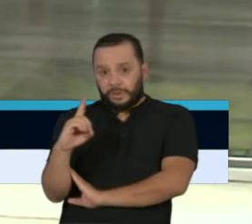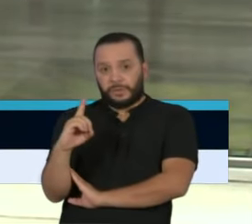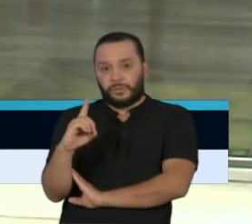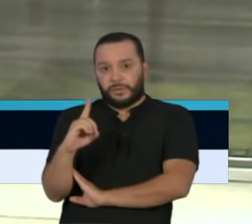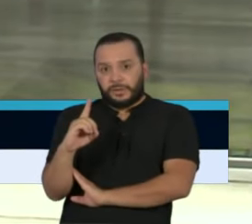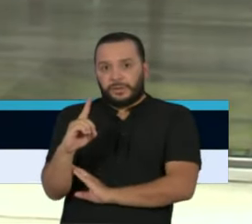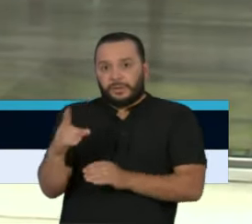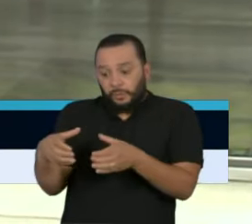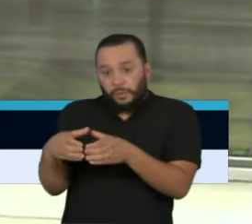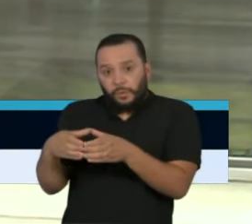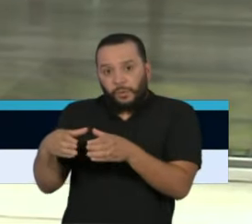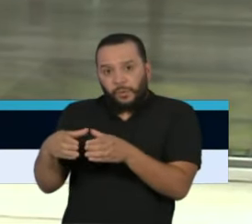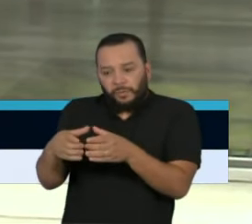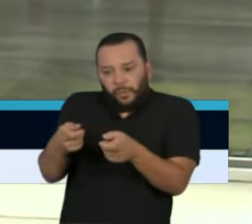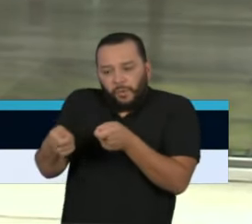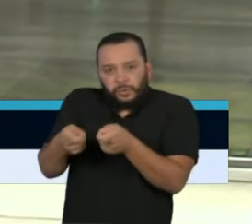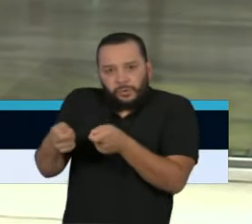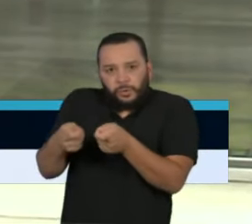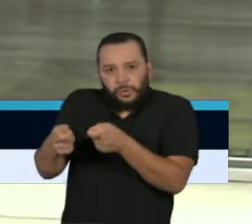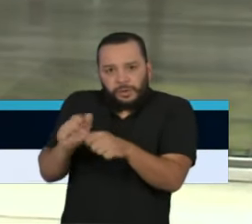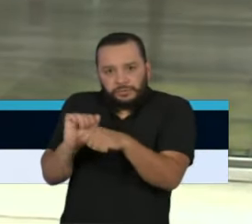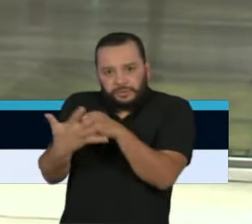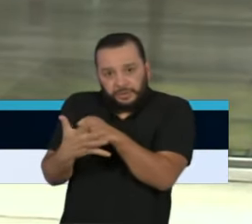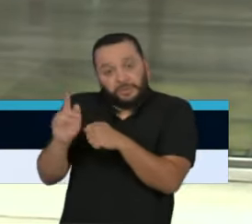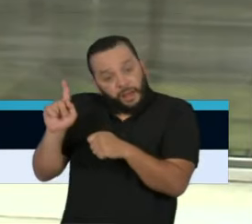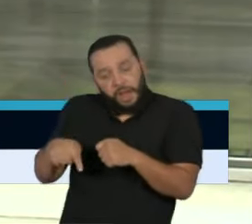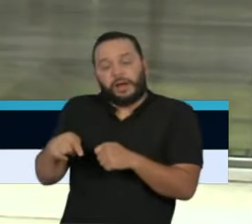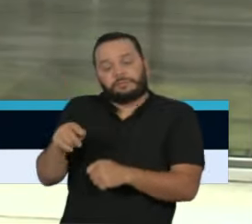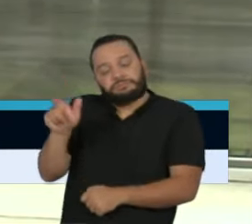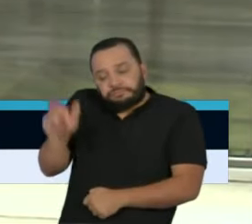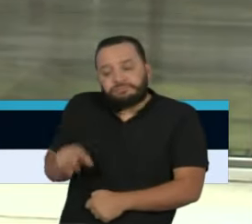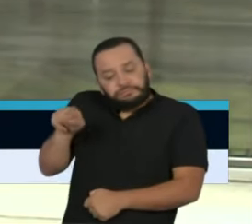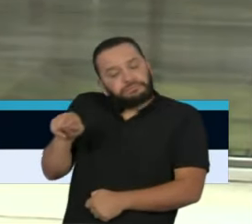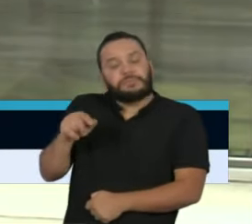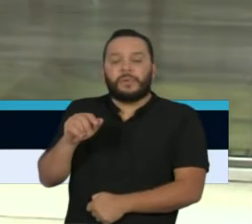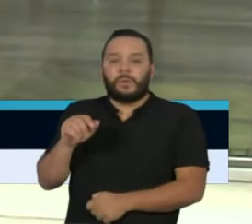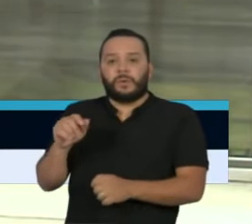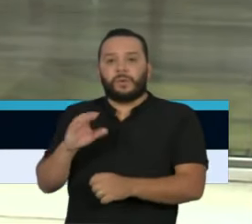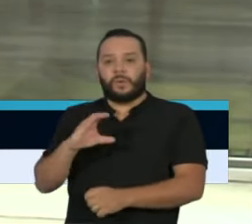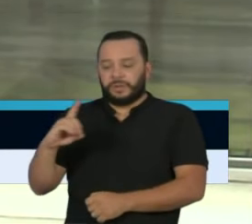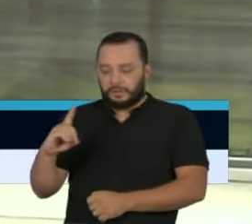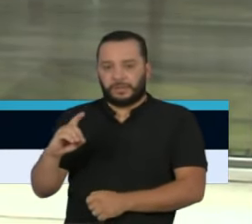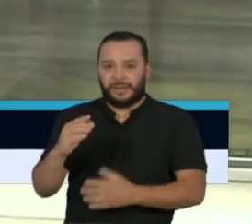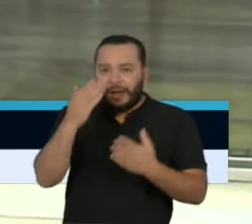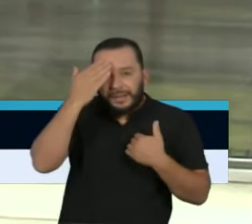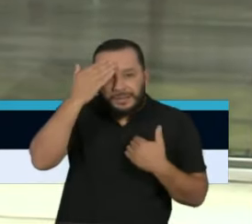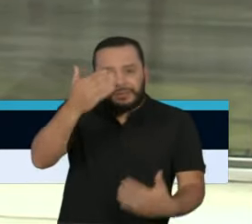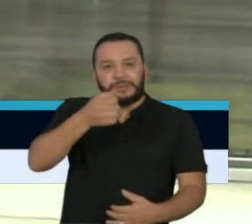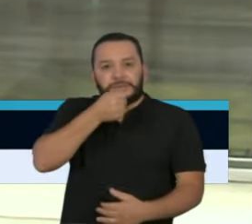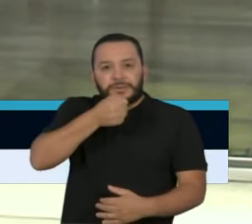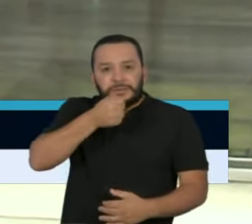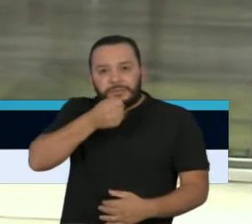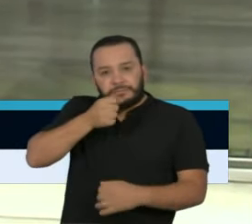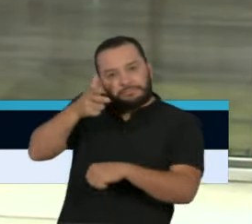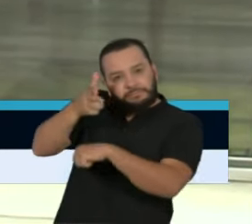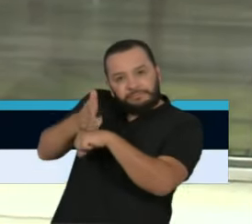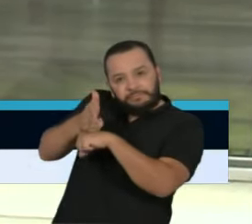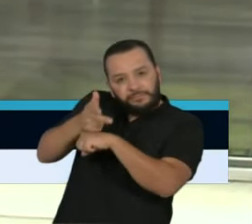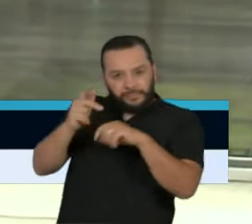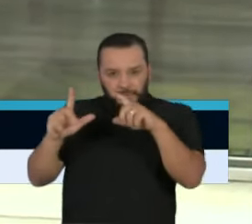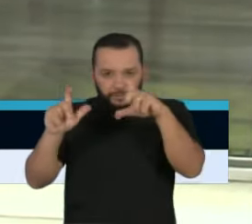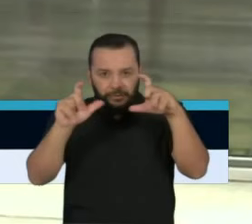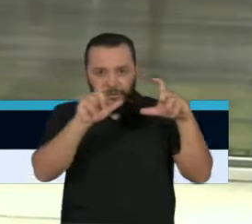Covid-19. Obrigado, Helena, também pela sua participação. Agradecer aos jornalistas, aos cinegrafistas, fotógrafos, aos que